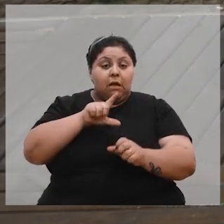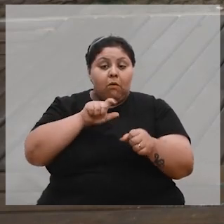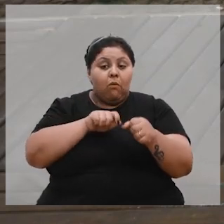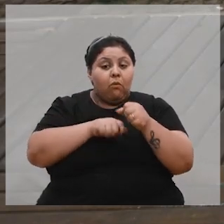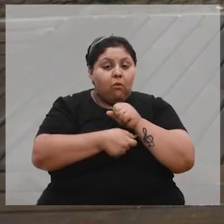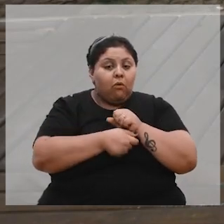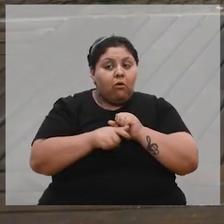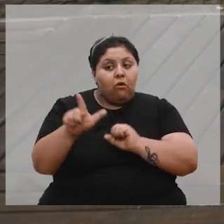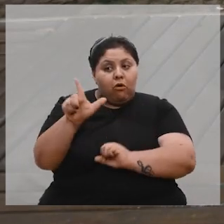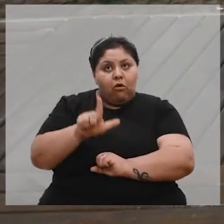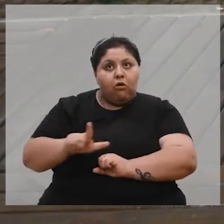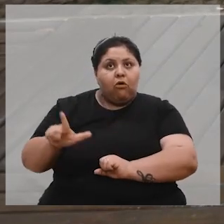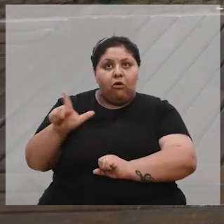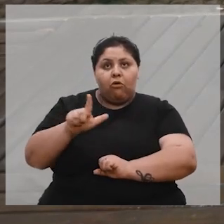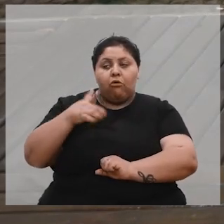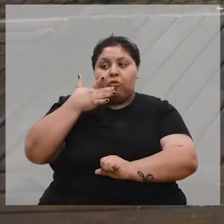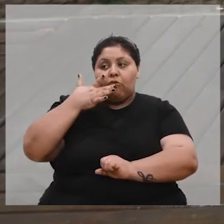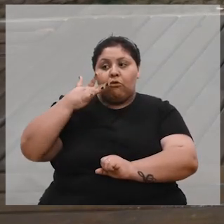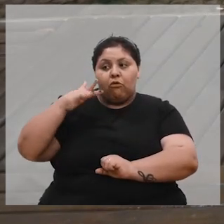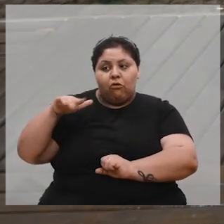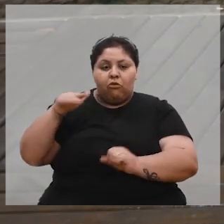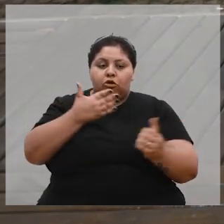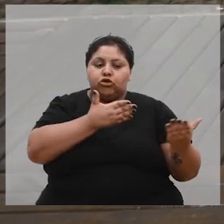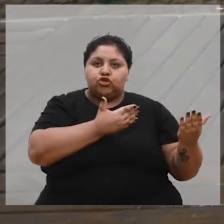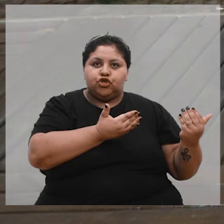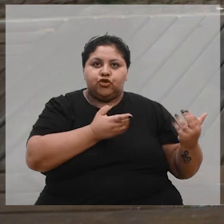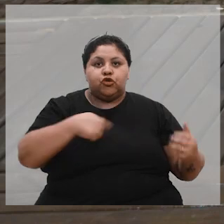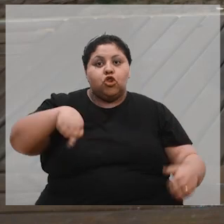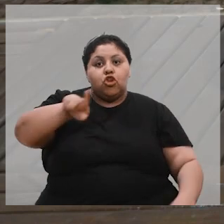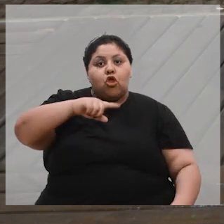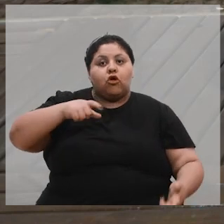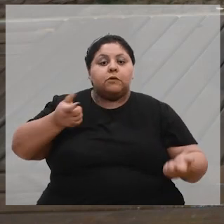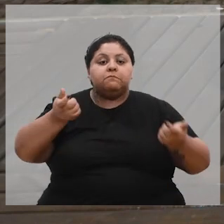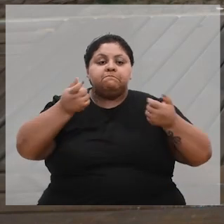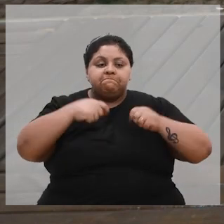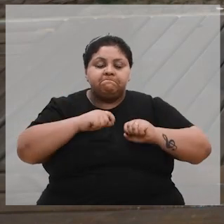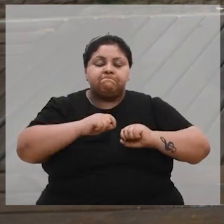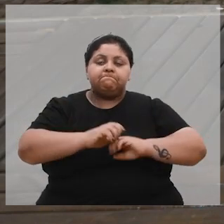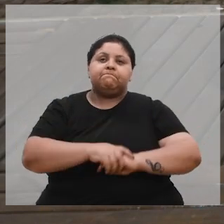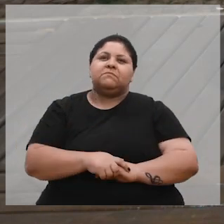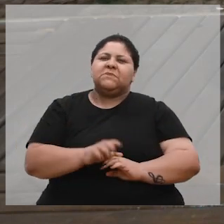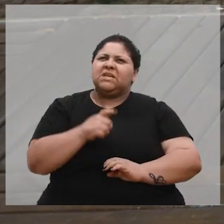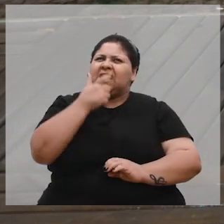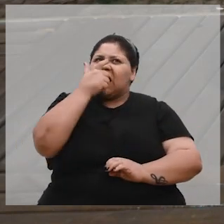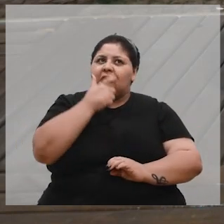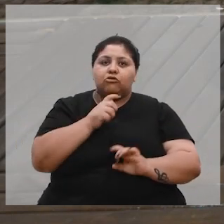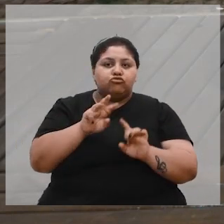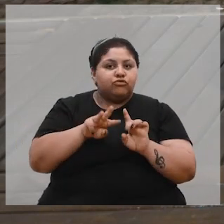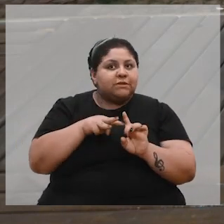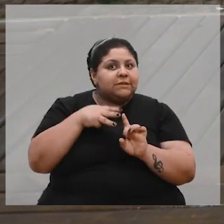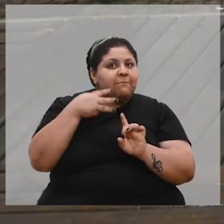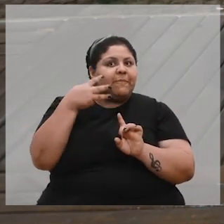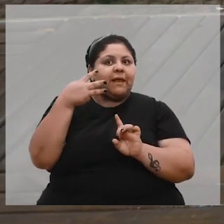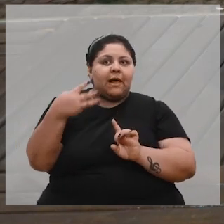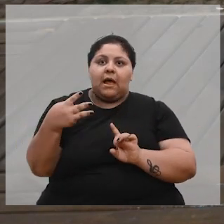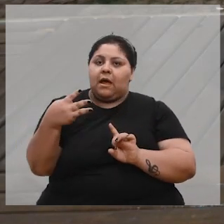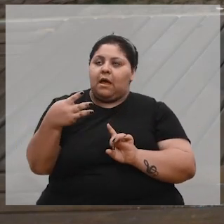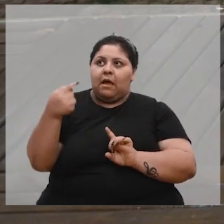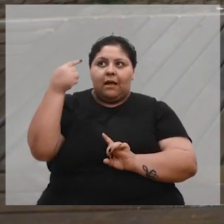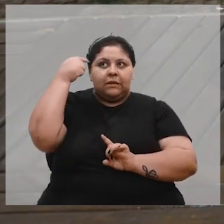investir nas literaturas para as infâncias e para a juventude. Nós precisamos, acho que,